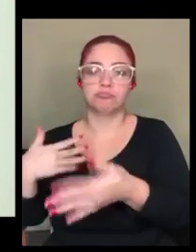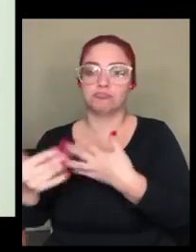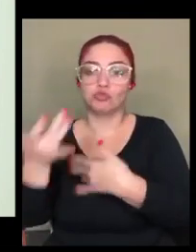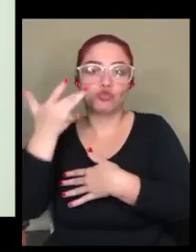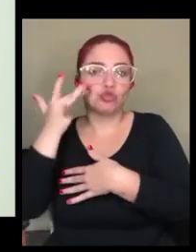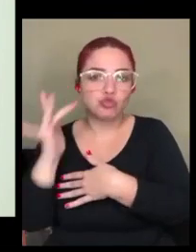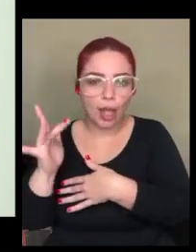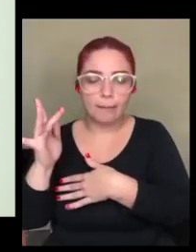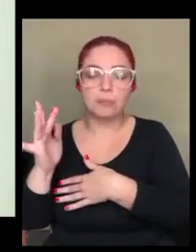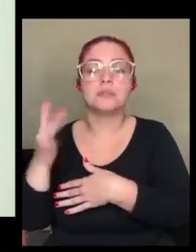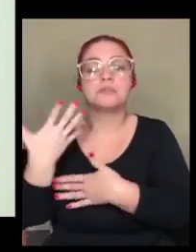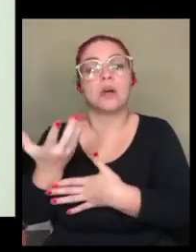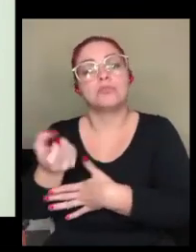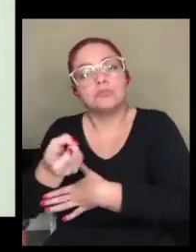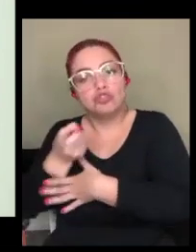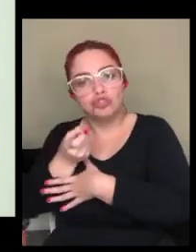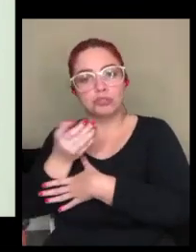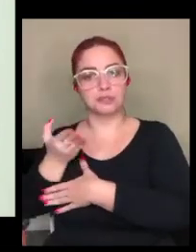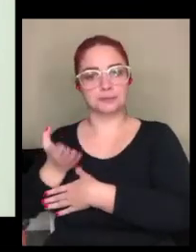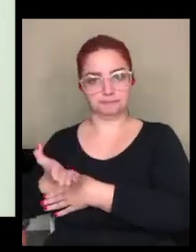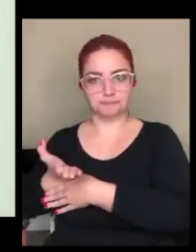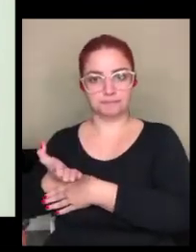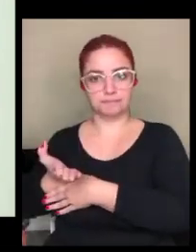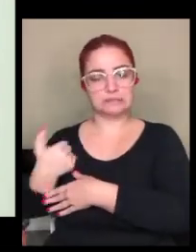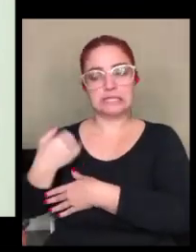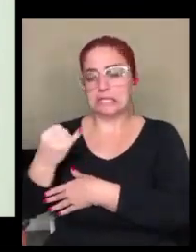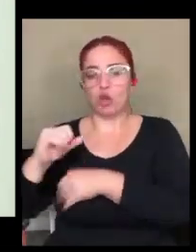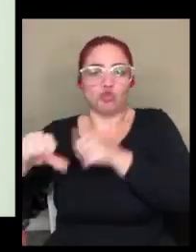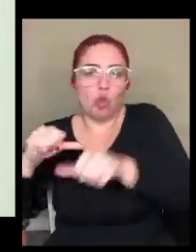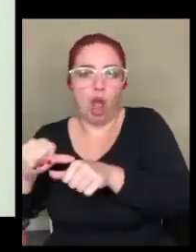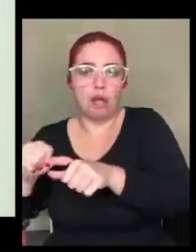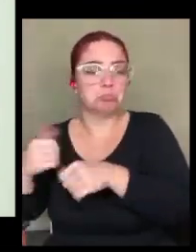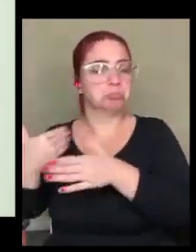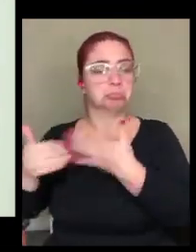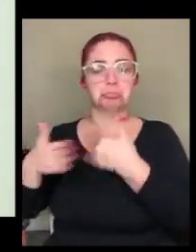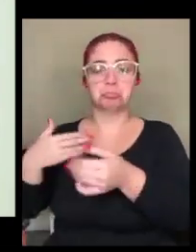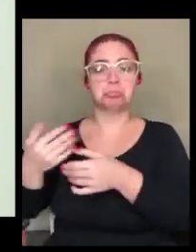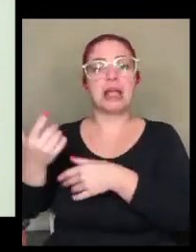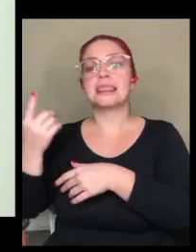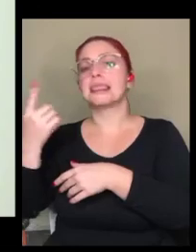para qualquer quantidade que eu trocar esse valor do X,